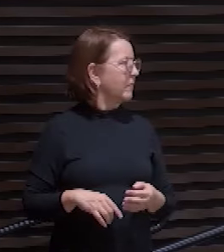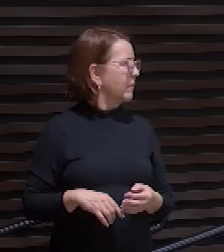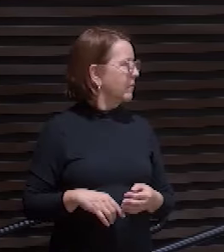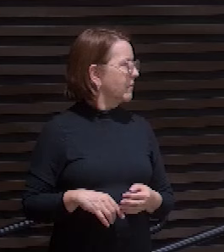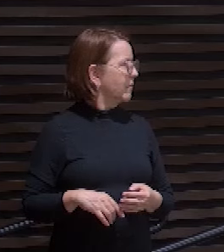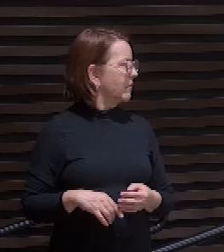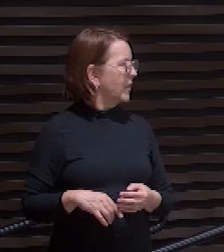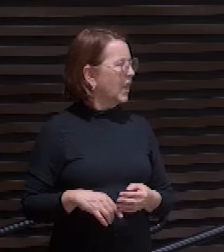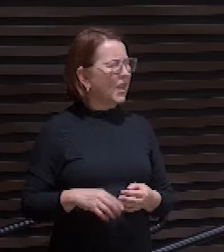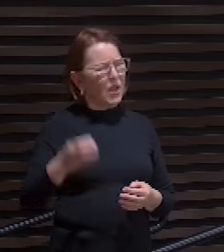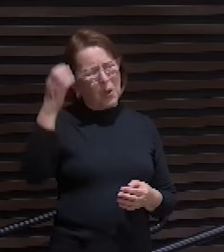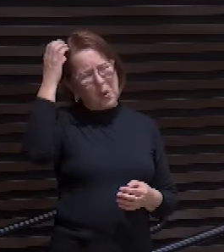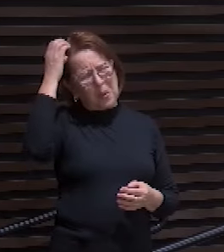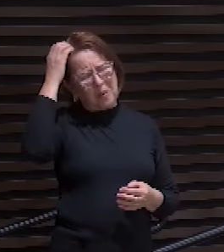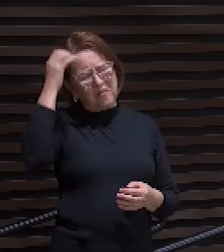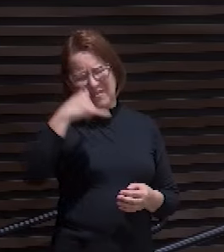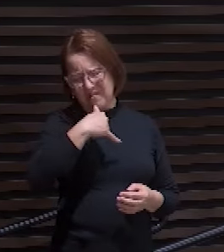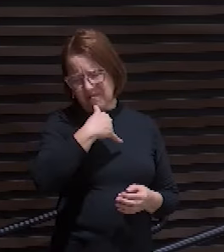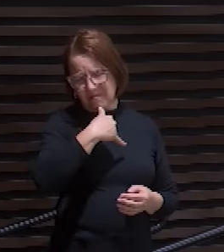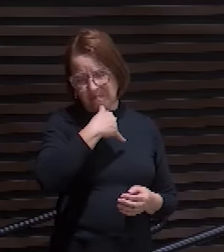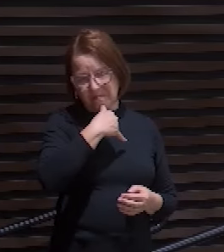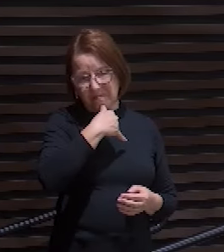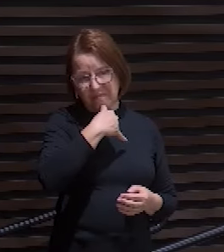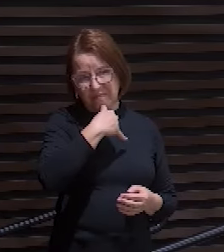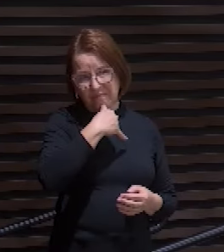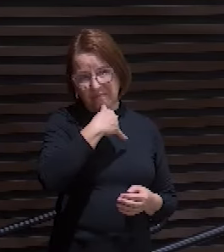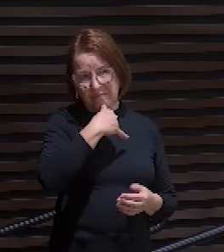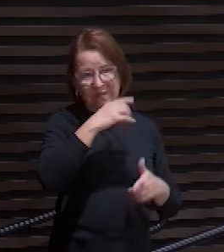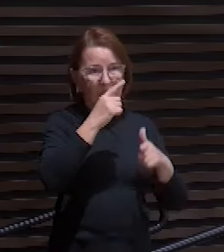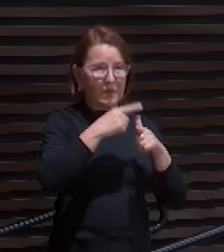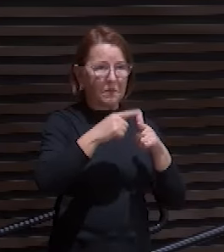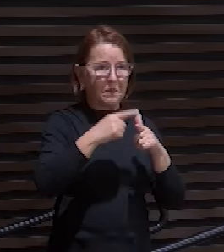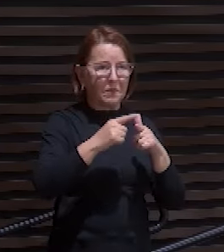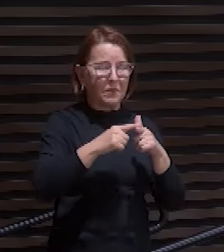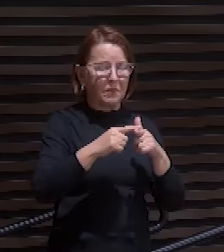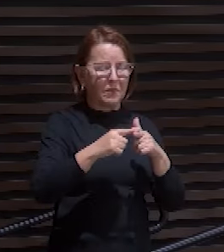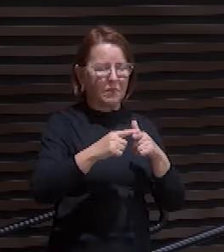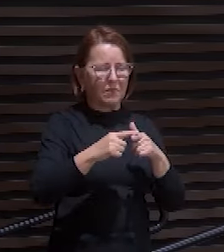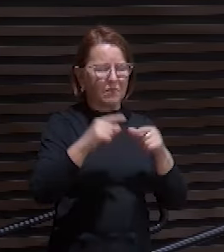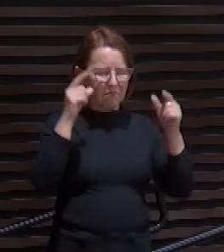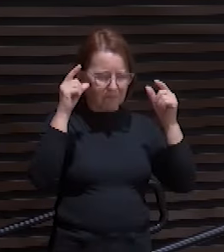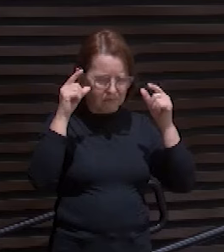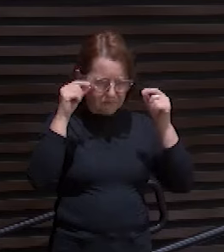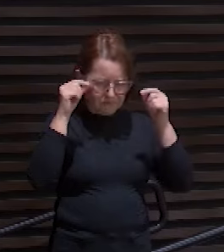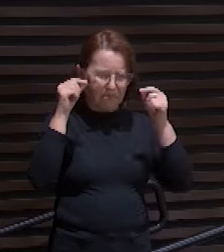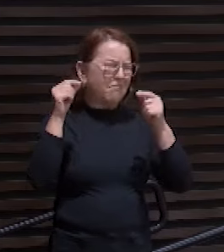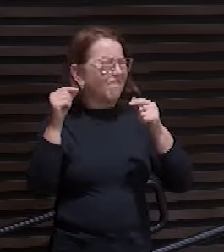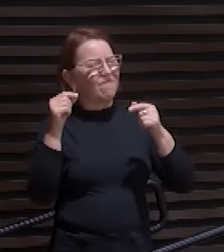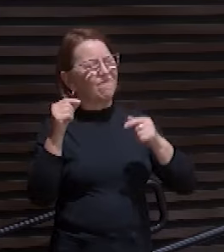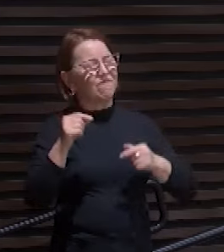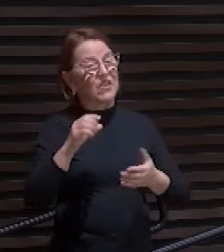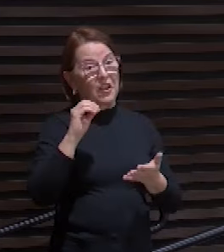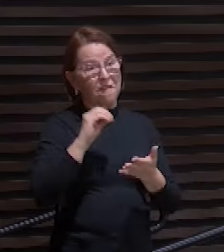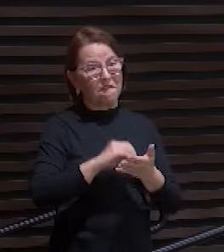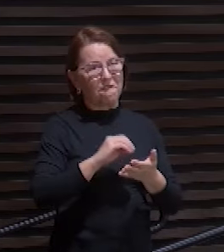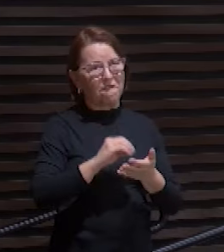Culpa. Tristeza, problemas de sono, falta